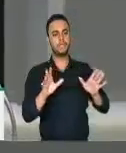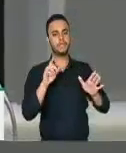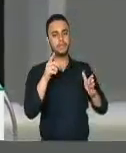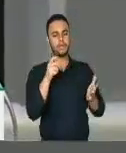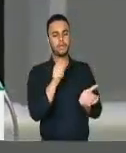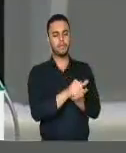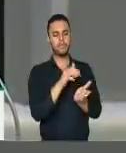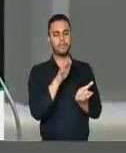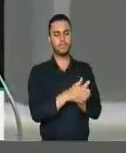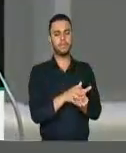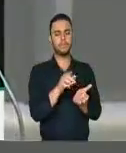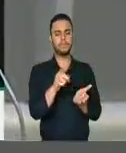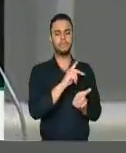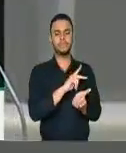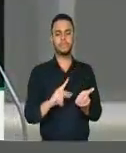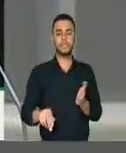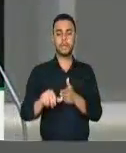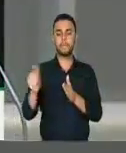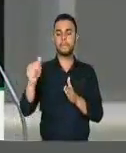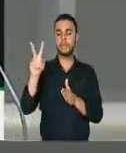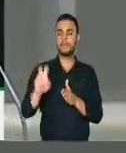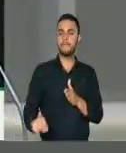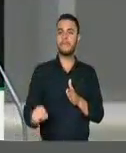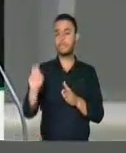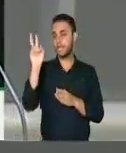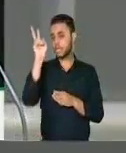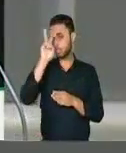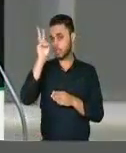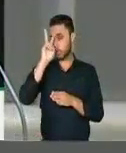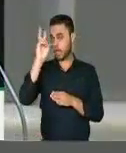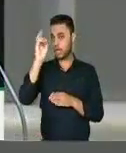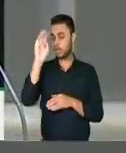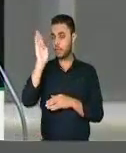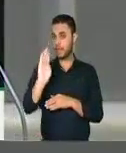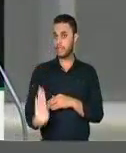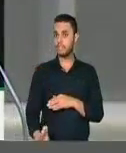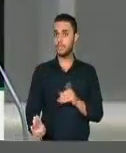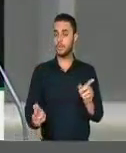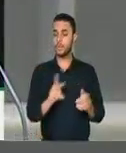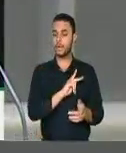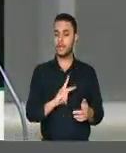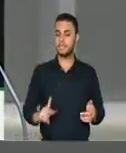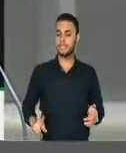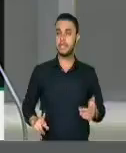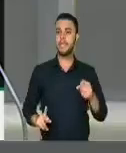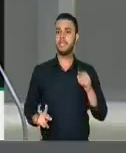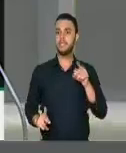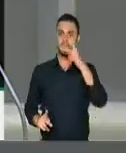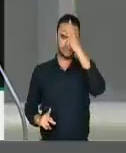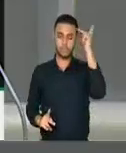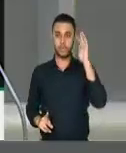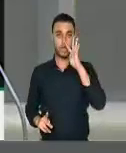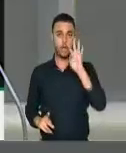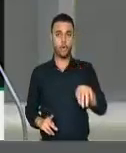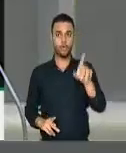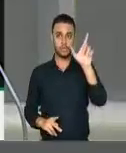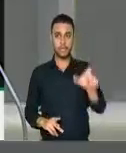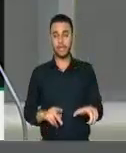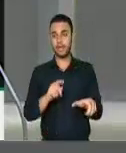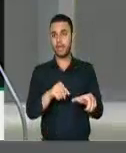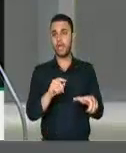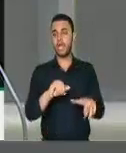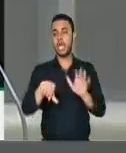É a primeira vez na história da República que um presidente, no exercício do cargo, é acusado de crime